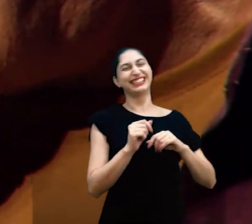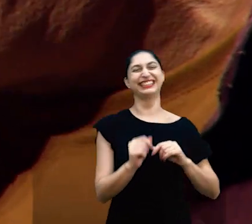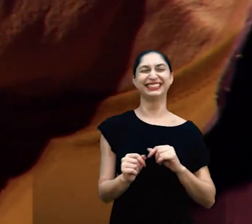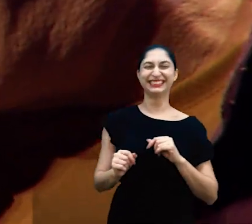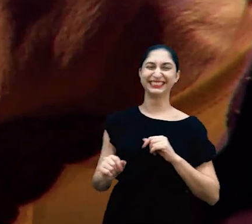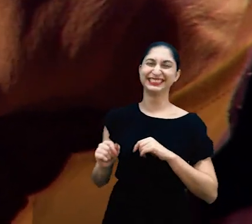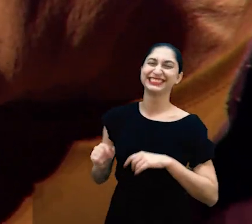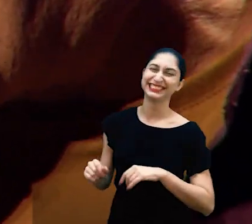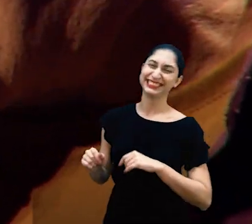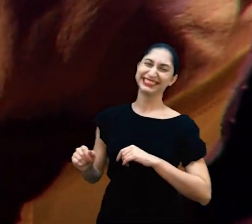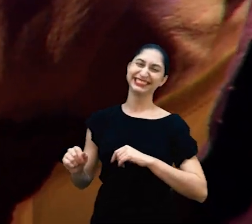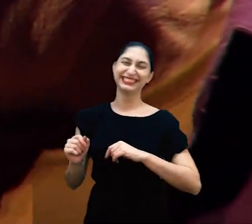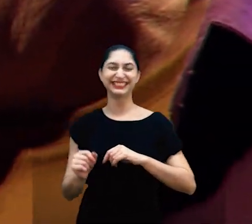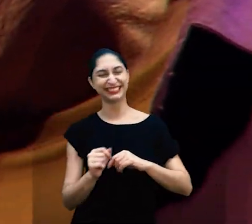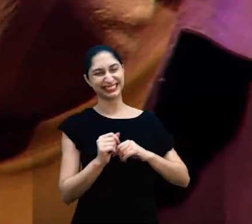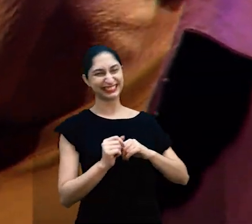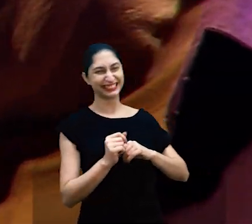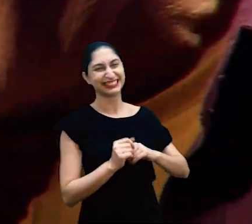Yes.